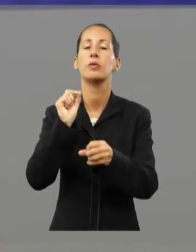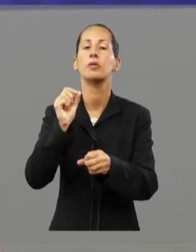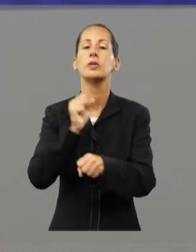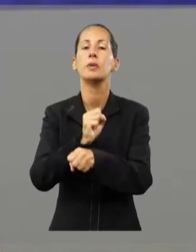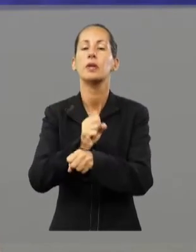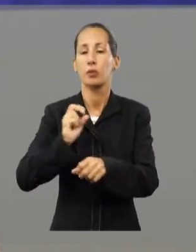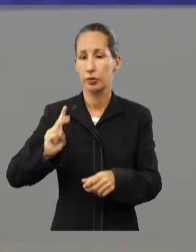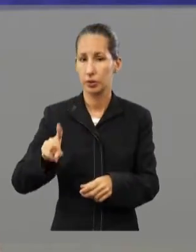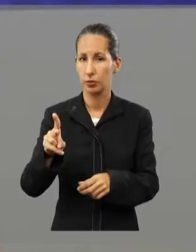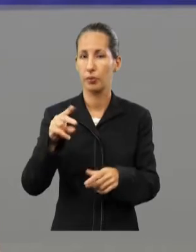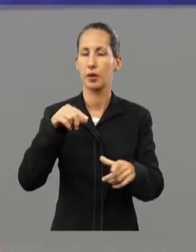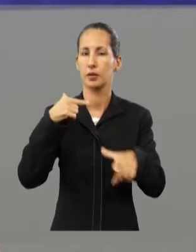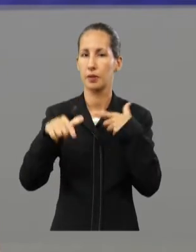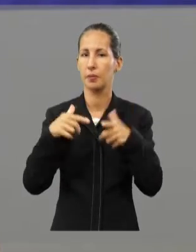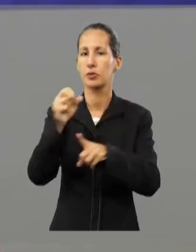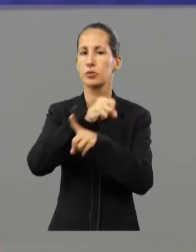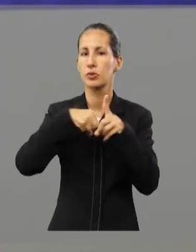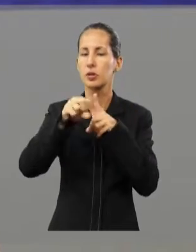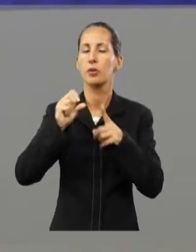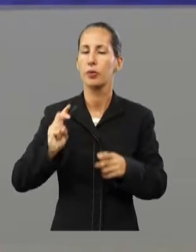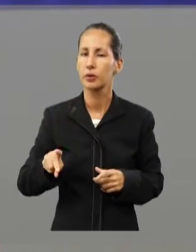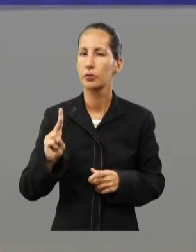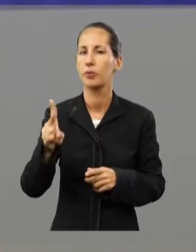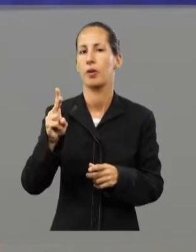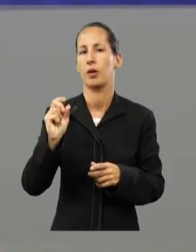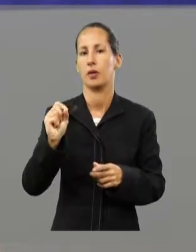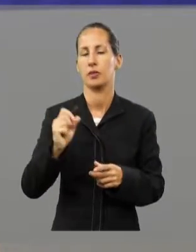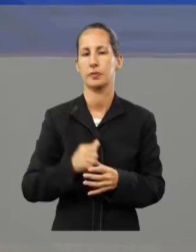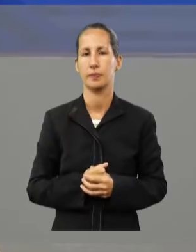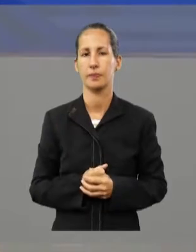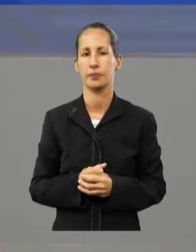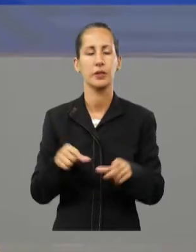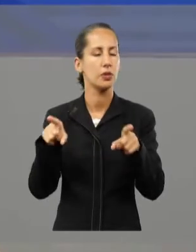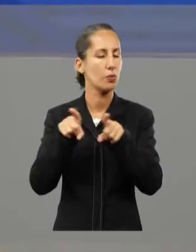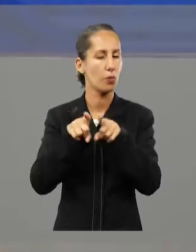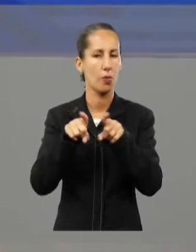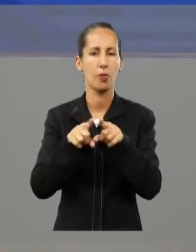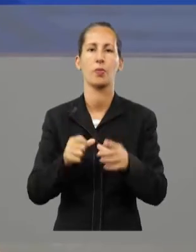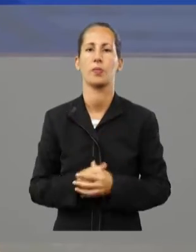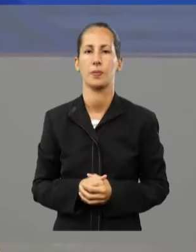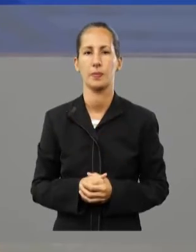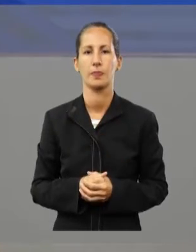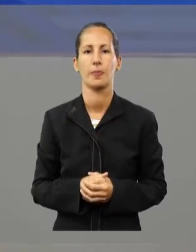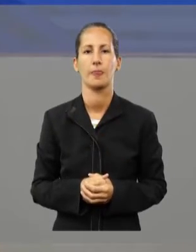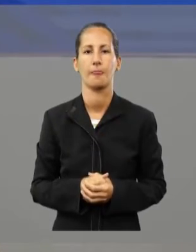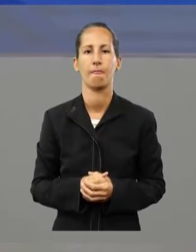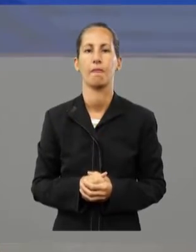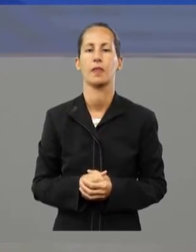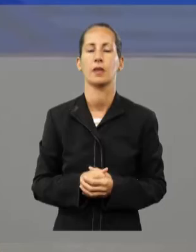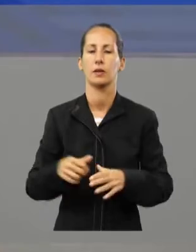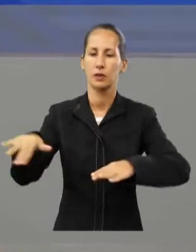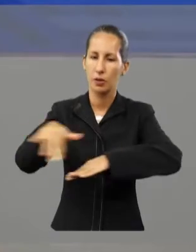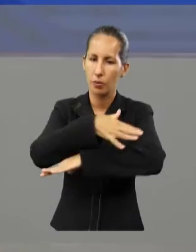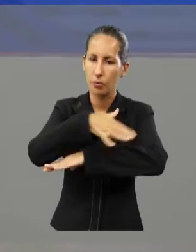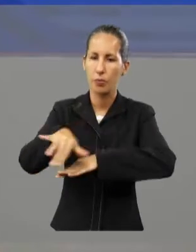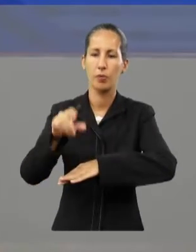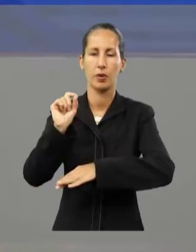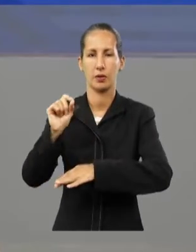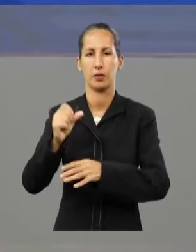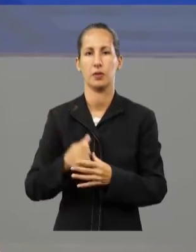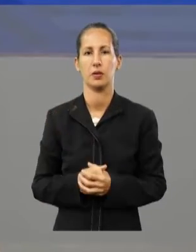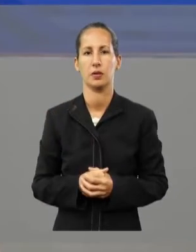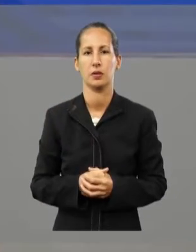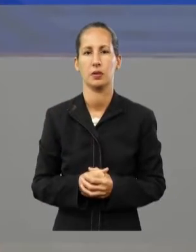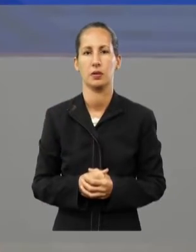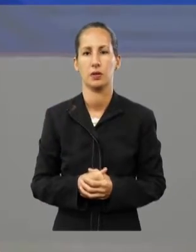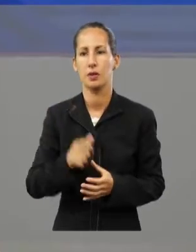expectativa? Continuar nessas ações sociais? Continuar nos trabalhos da Câmara? Mesmo jeito. Tá, não é? Eu estou na rua, porque quando eu estou na rua, Mara,